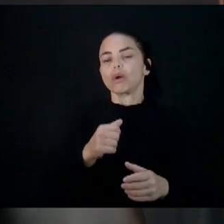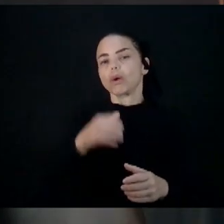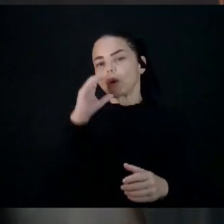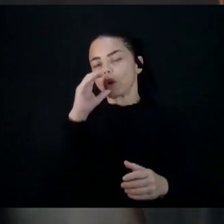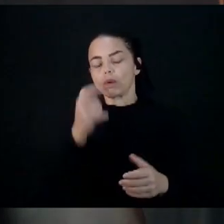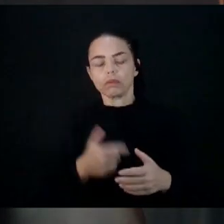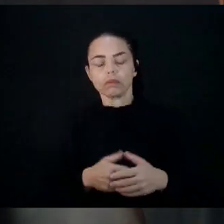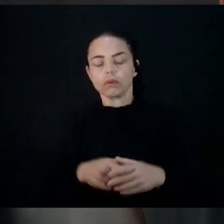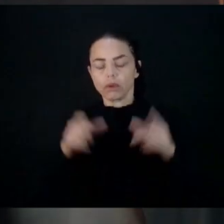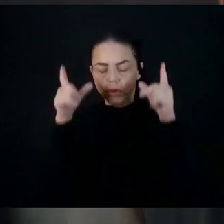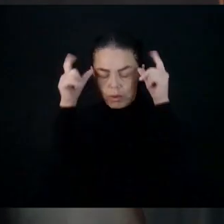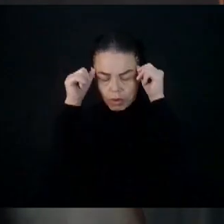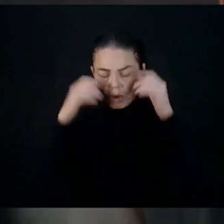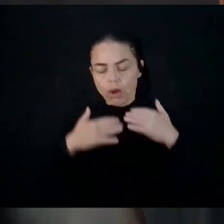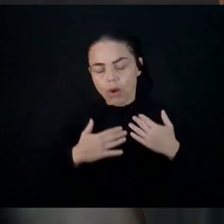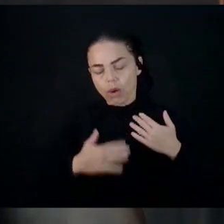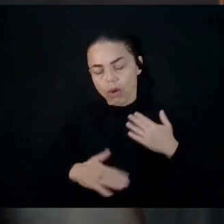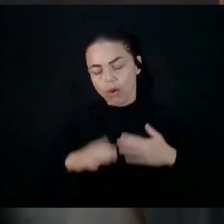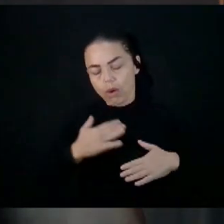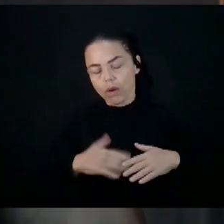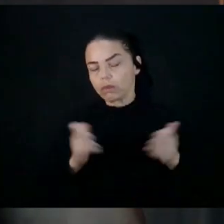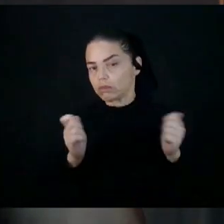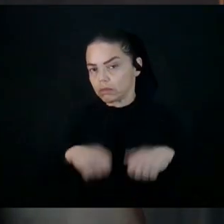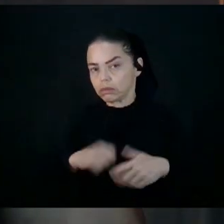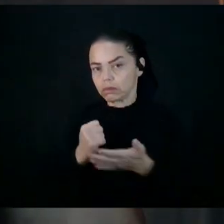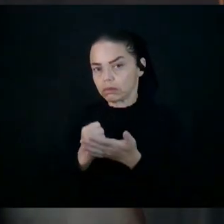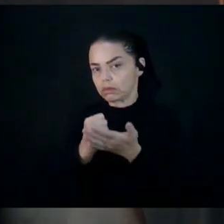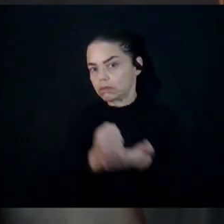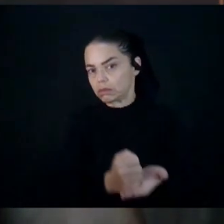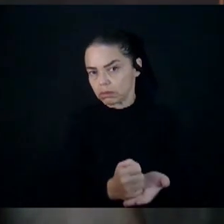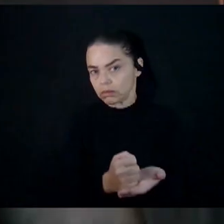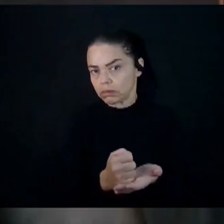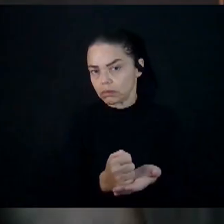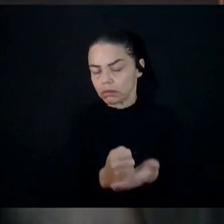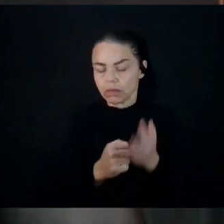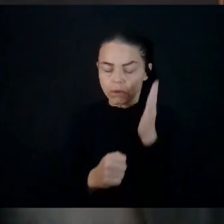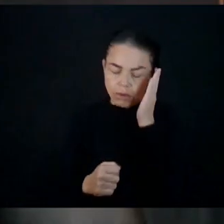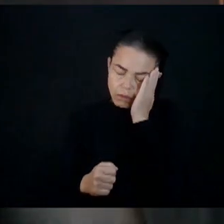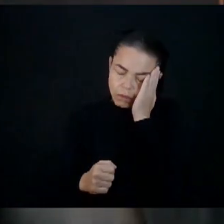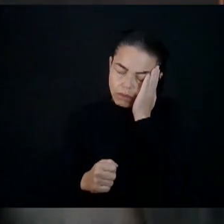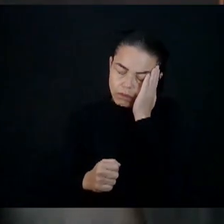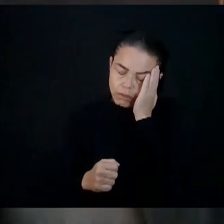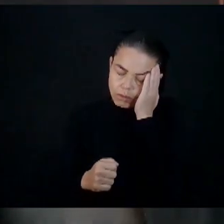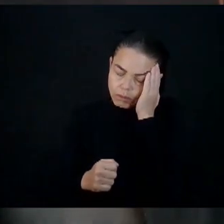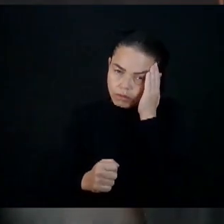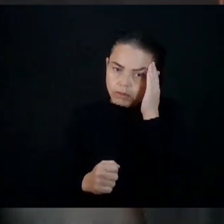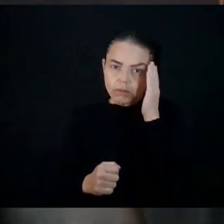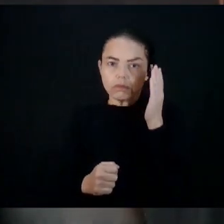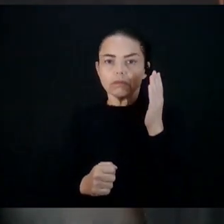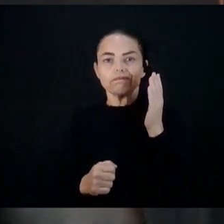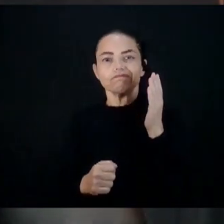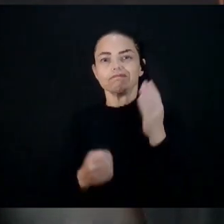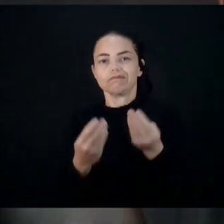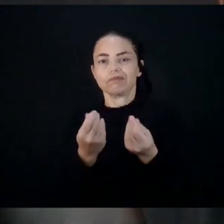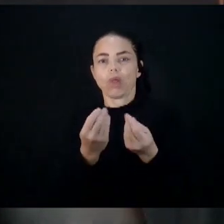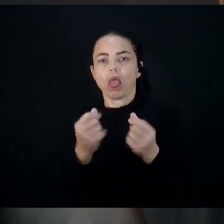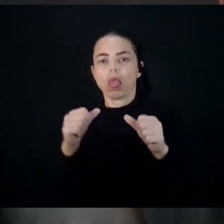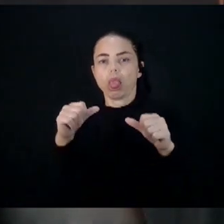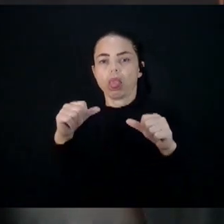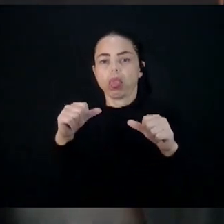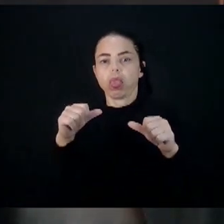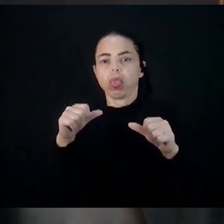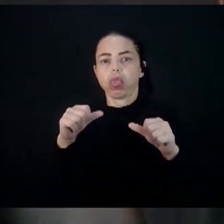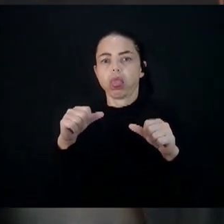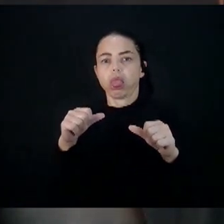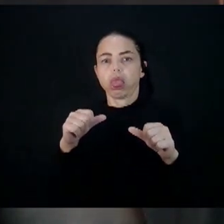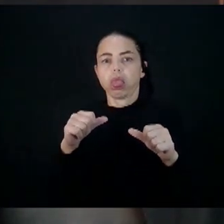sistema nervoso central, e ela pode ajudar a pessoa a pegar no sono, mas ela faz o sono ser de uma qualidade pior. Então, apesar da